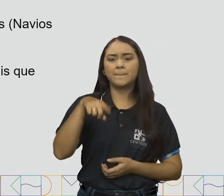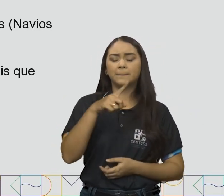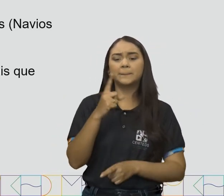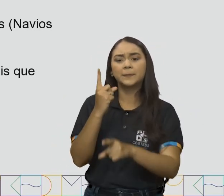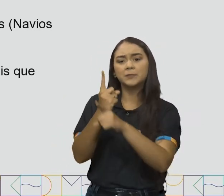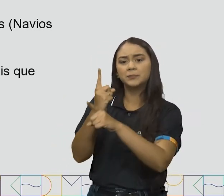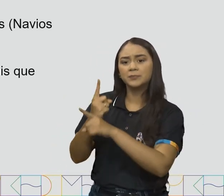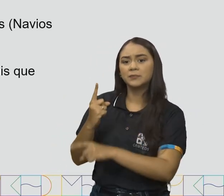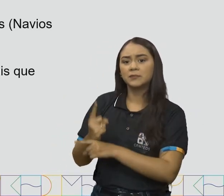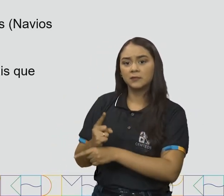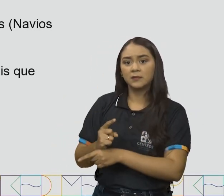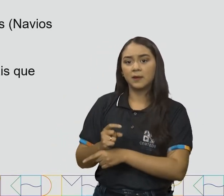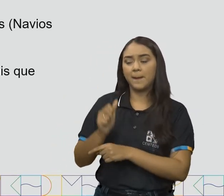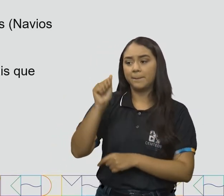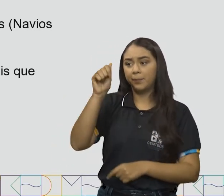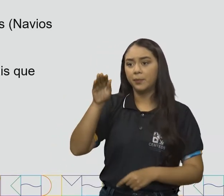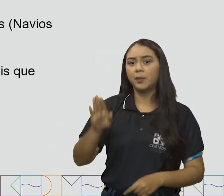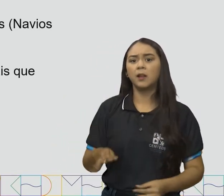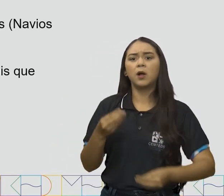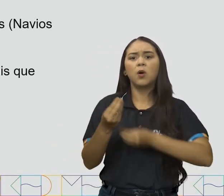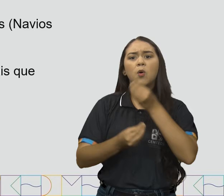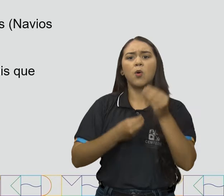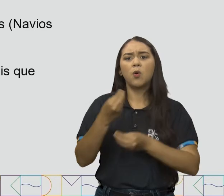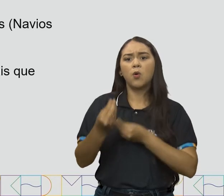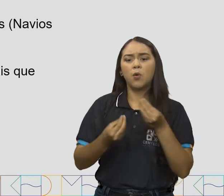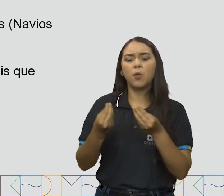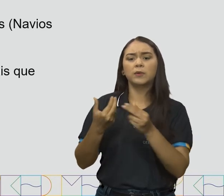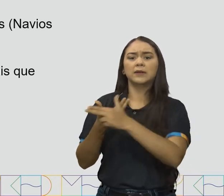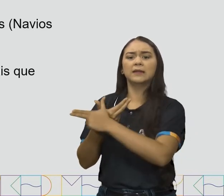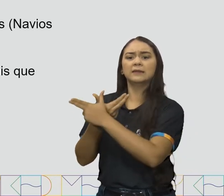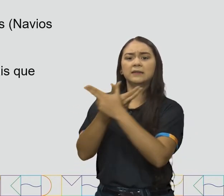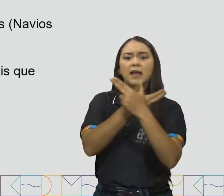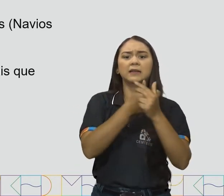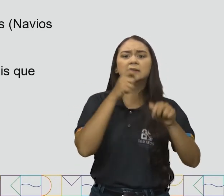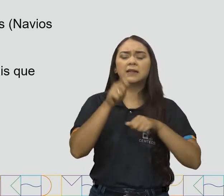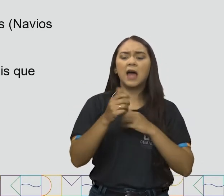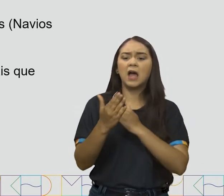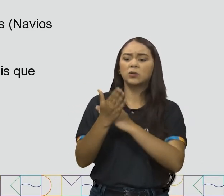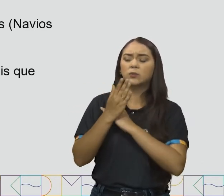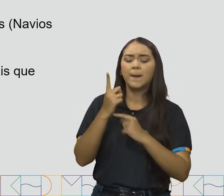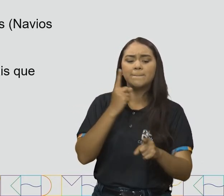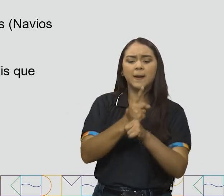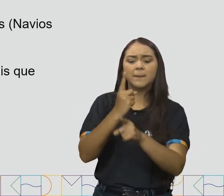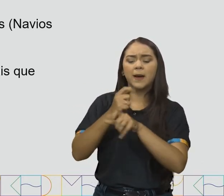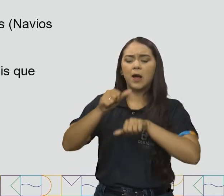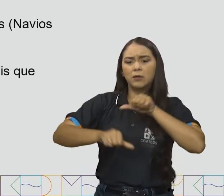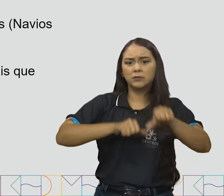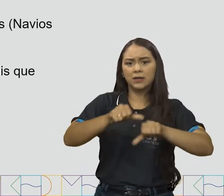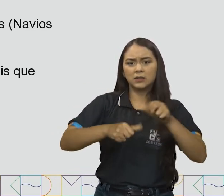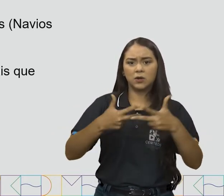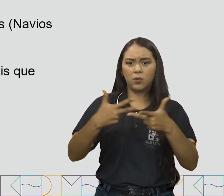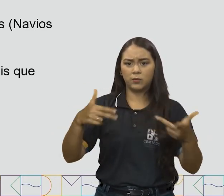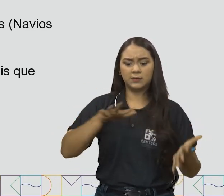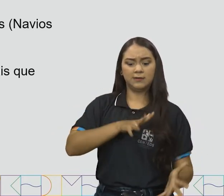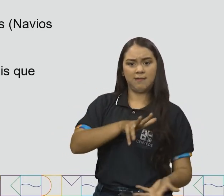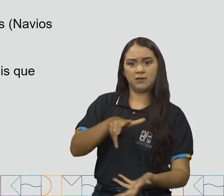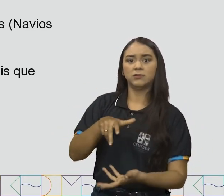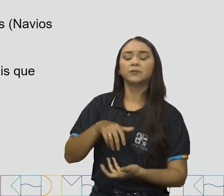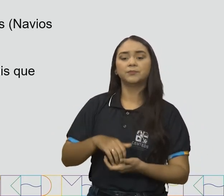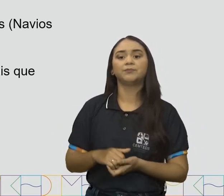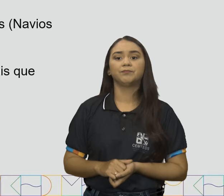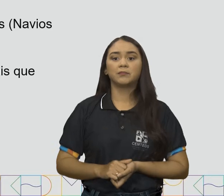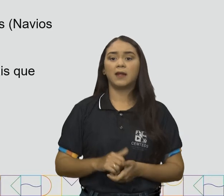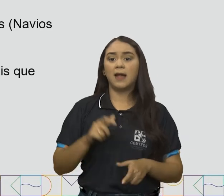nas alternativas abaixo como os satélites podem nos ajudar a identificar as alterações sofridas na superfície terrestre.